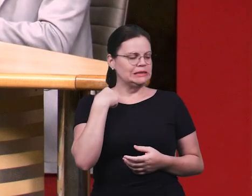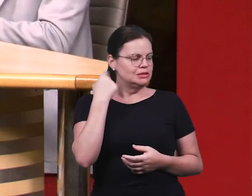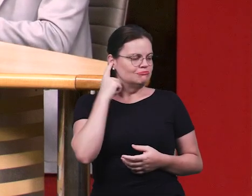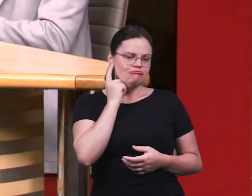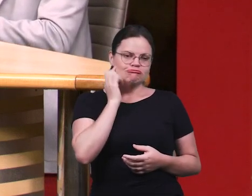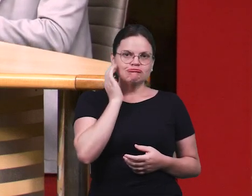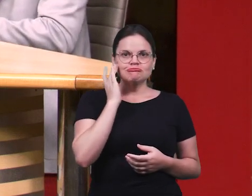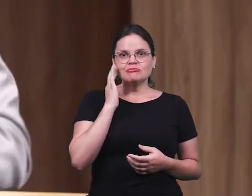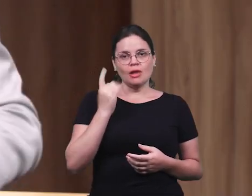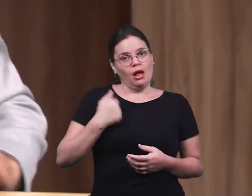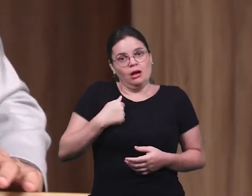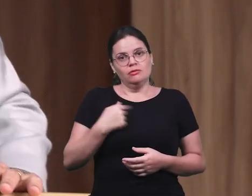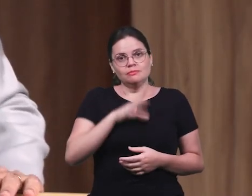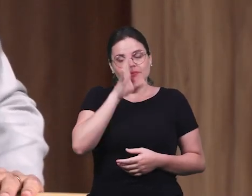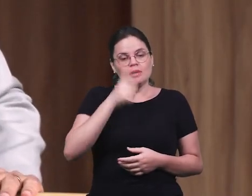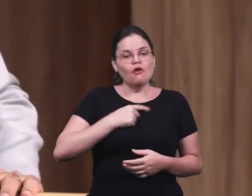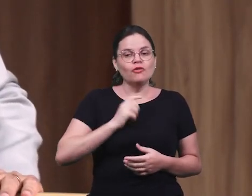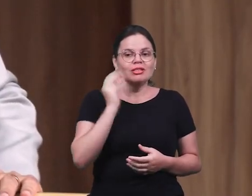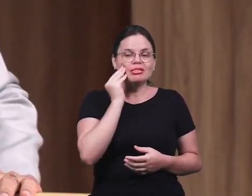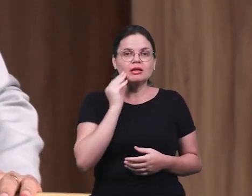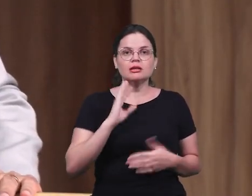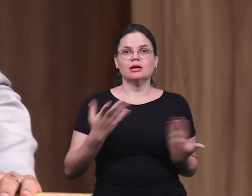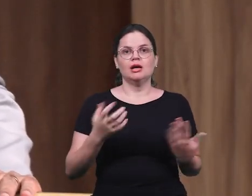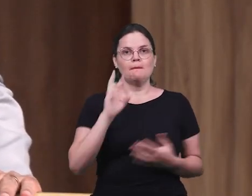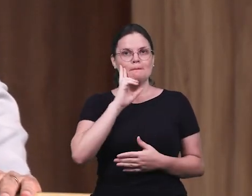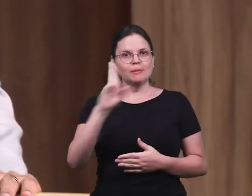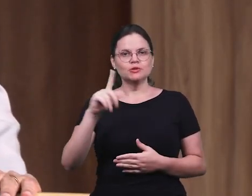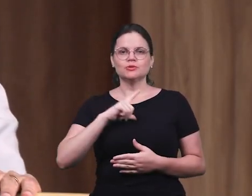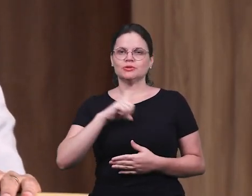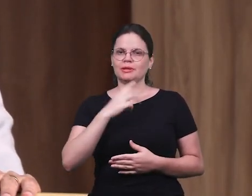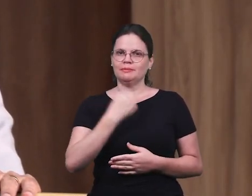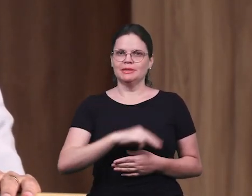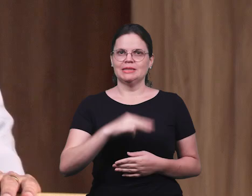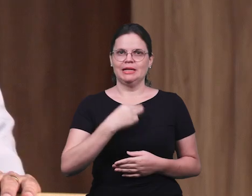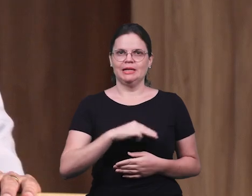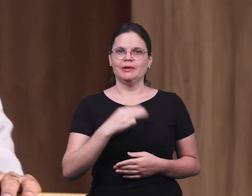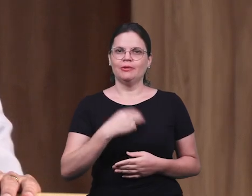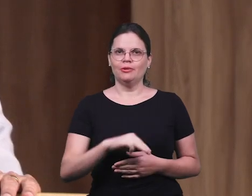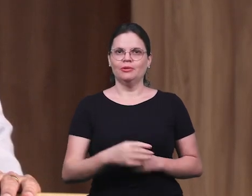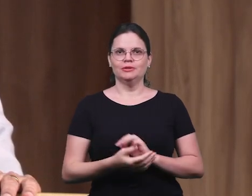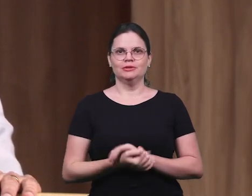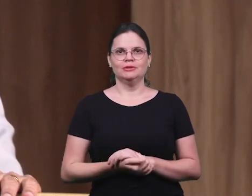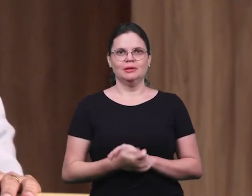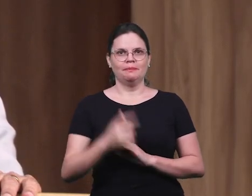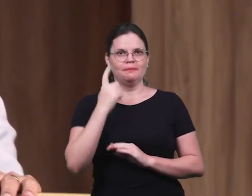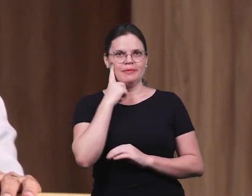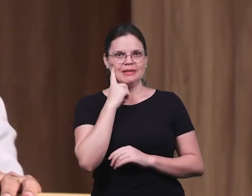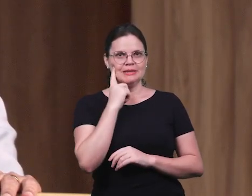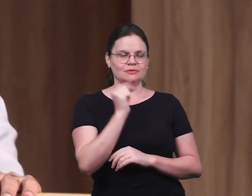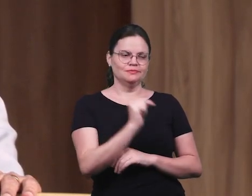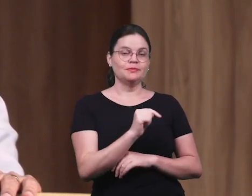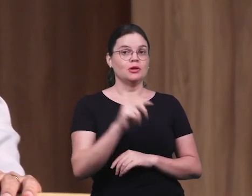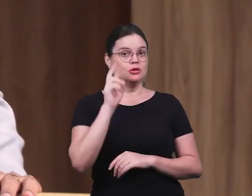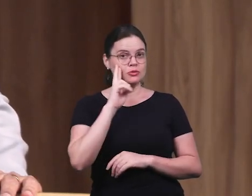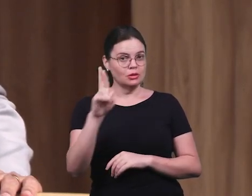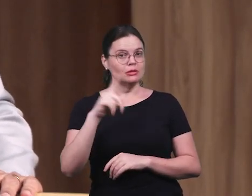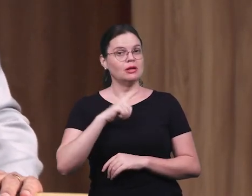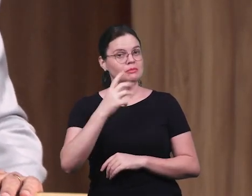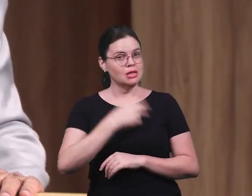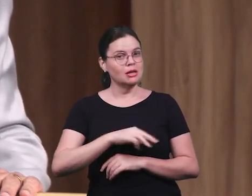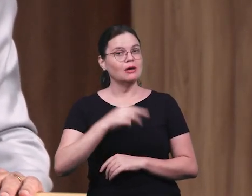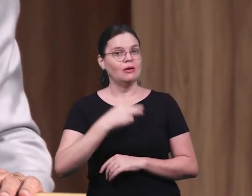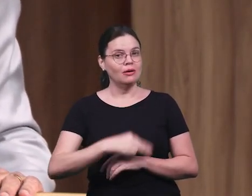arriscar. Agora, o Senhor é tão misericordioso que quem está nessa situação não ficar se sentindo igual, está perdido, né? O Senhor é tão